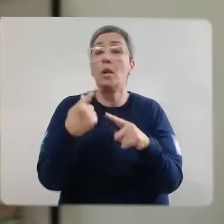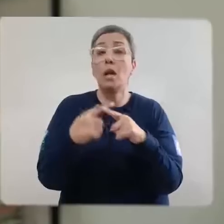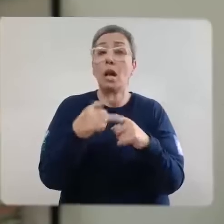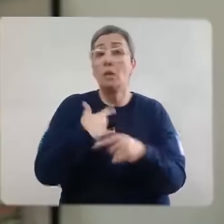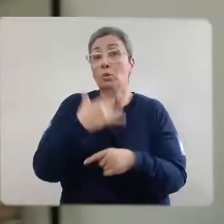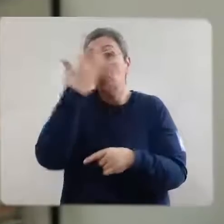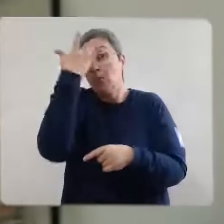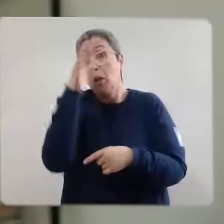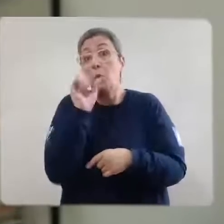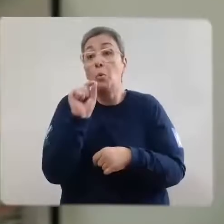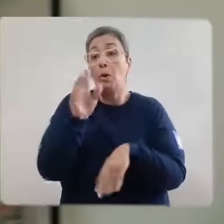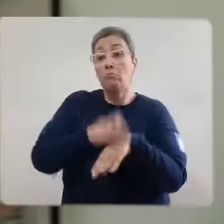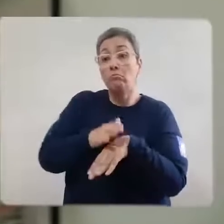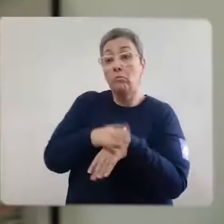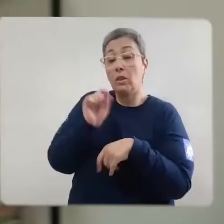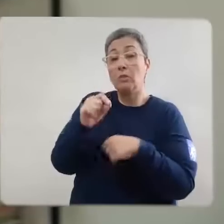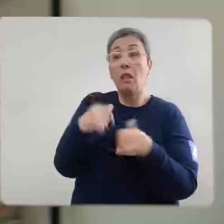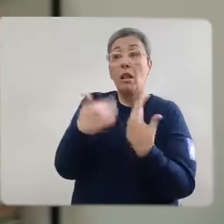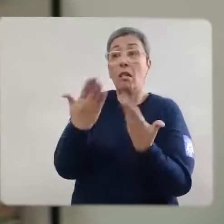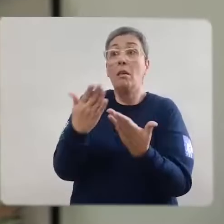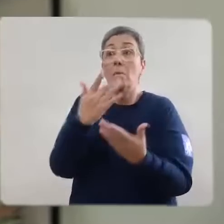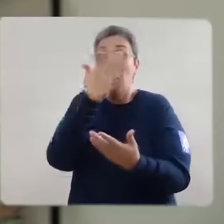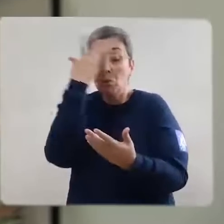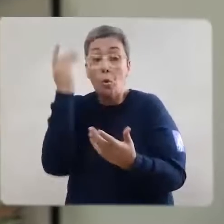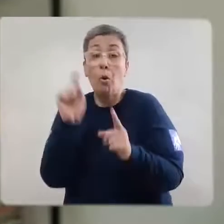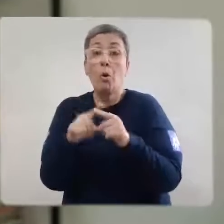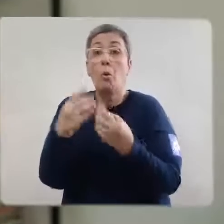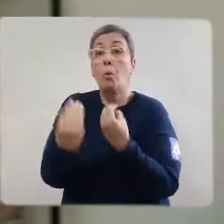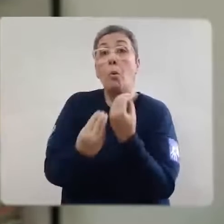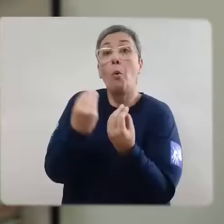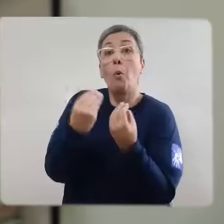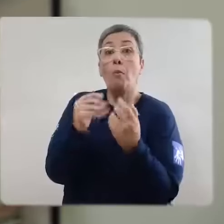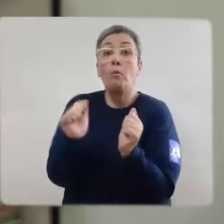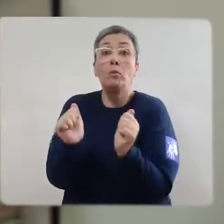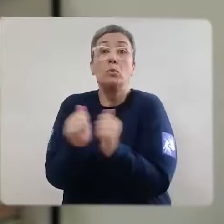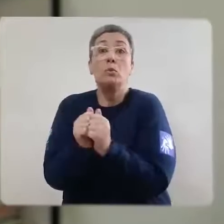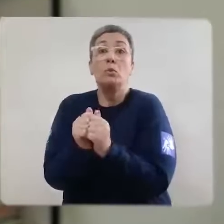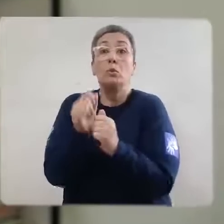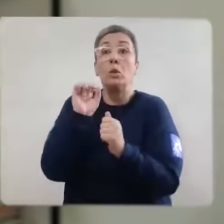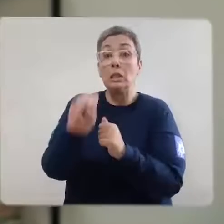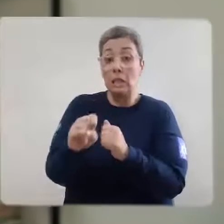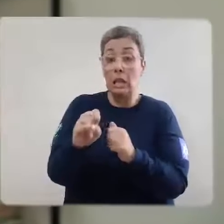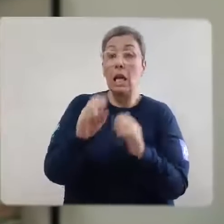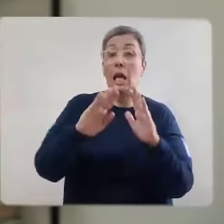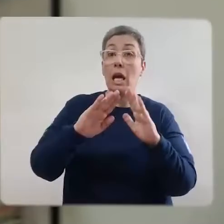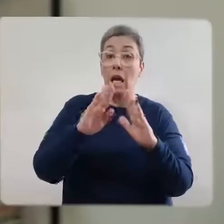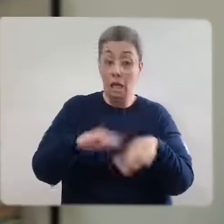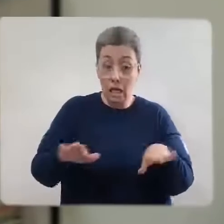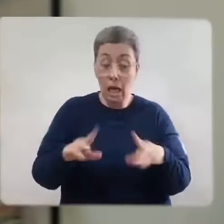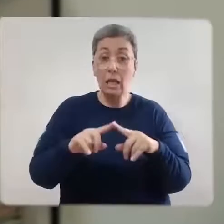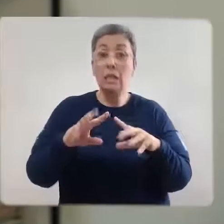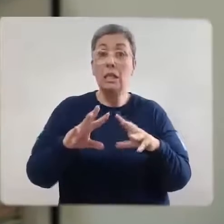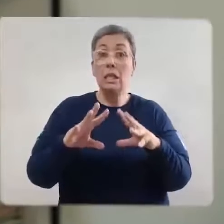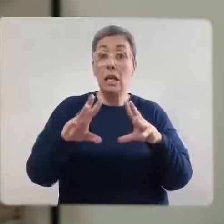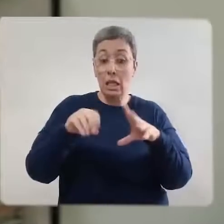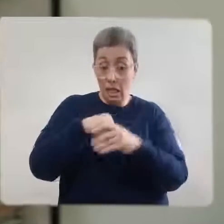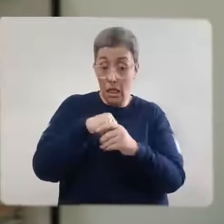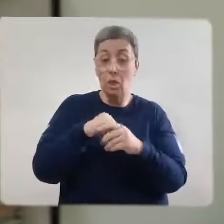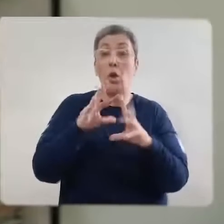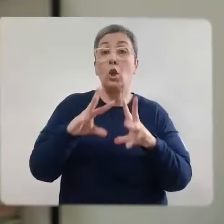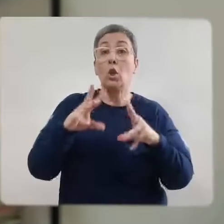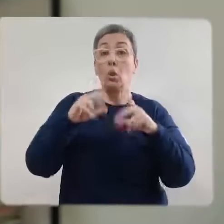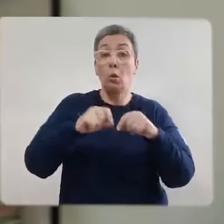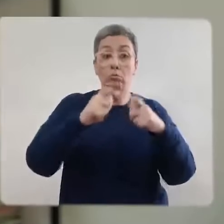quê? Porque eu não sei o que esse outro faz com a criança lá fora, como ele faz. Se a criança é da escola, então todos os ambientes